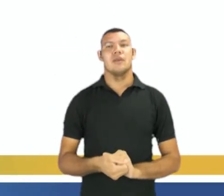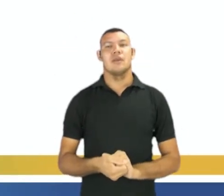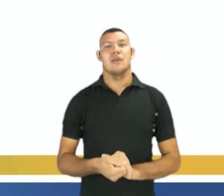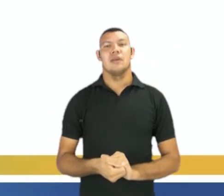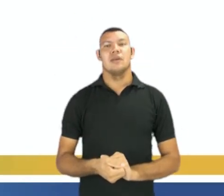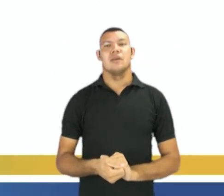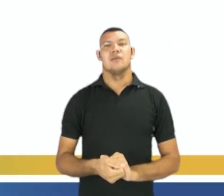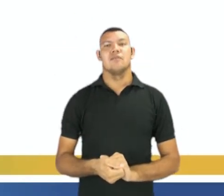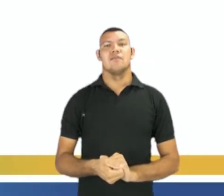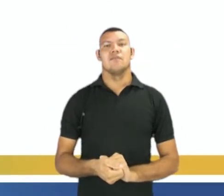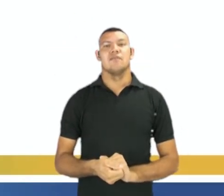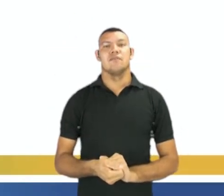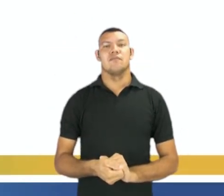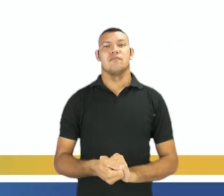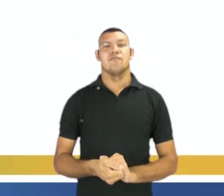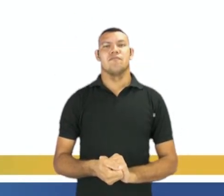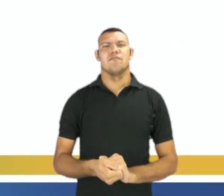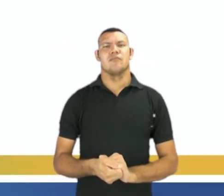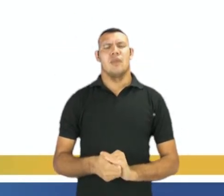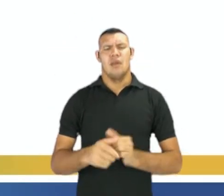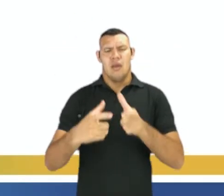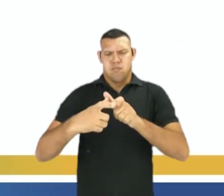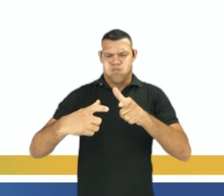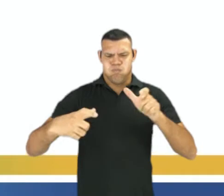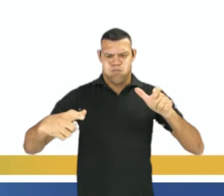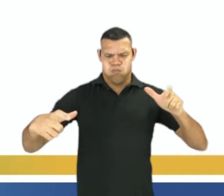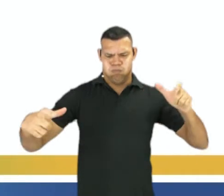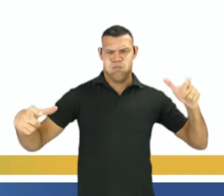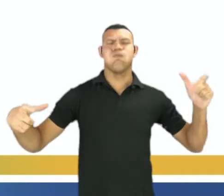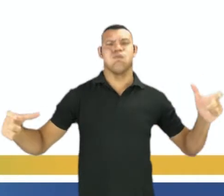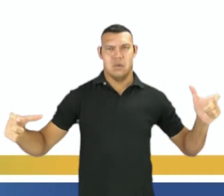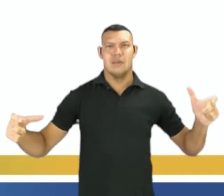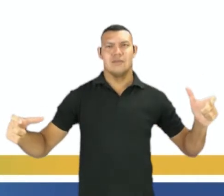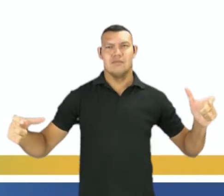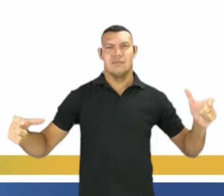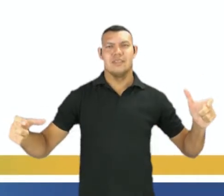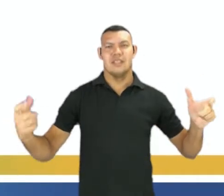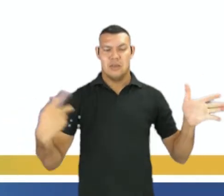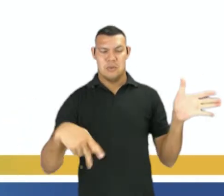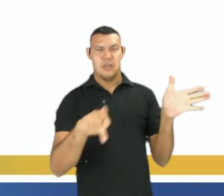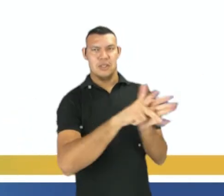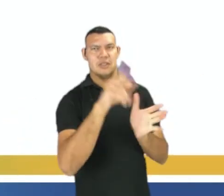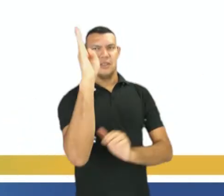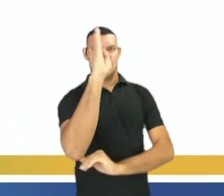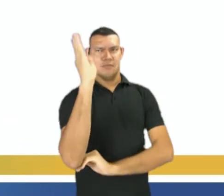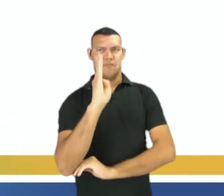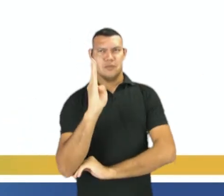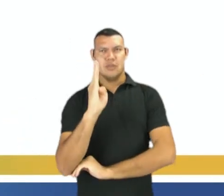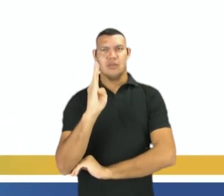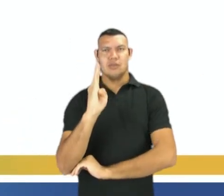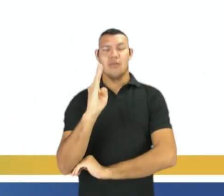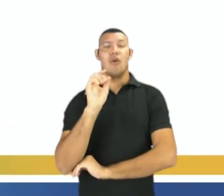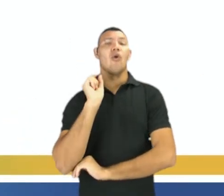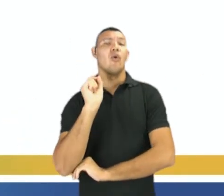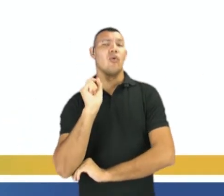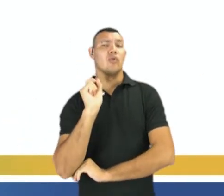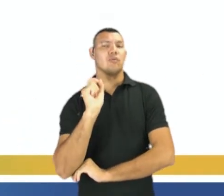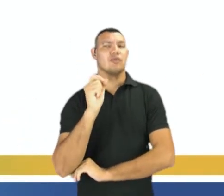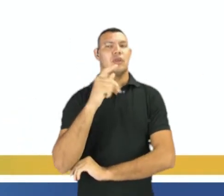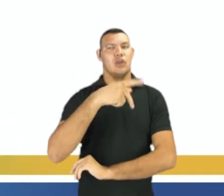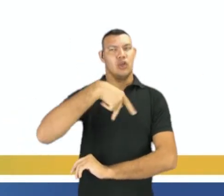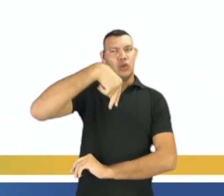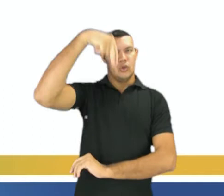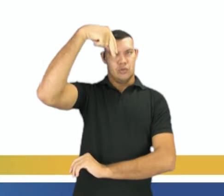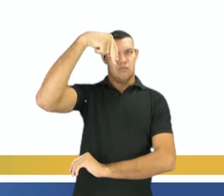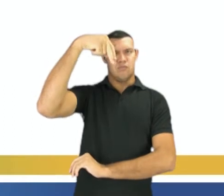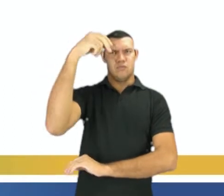a maior floresta, né, tropical do mundo, né, e fica localizado no Brasil. Presente no norte do país, a Amazônia é formada por árvores de médio e